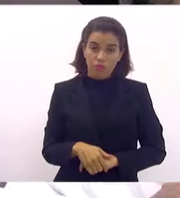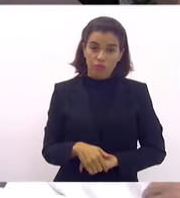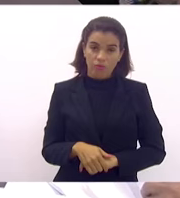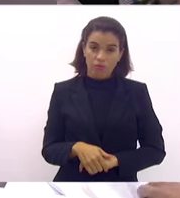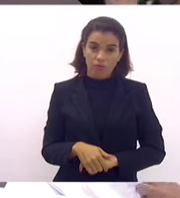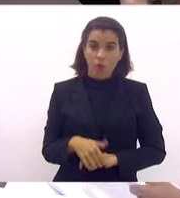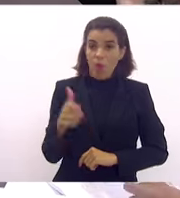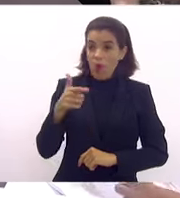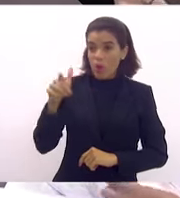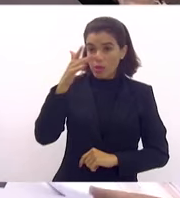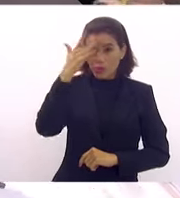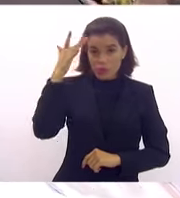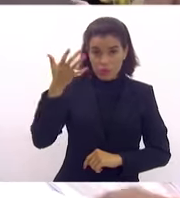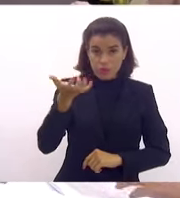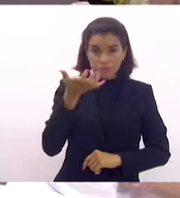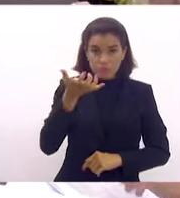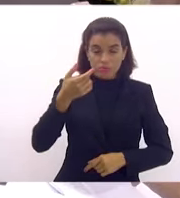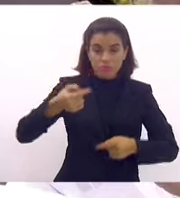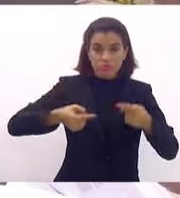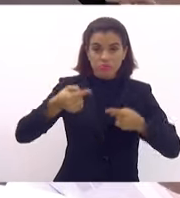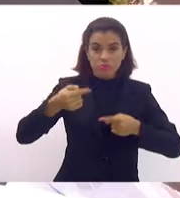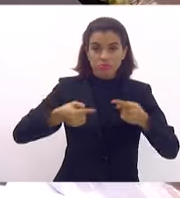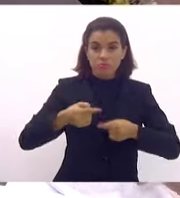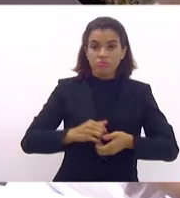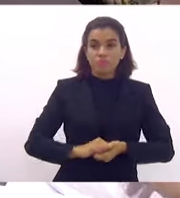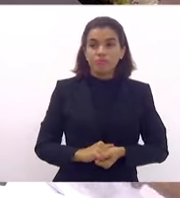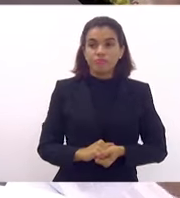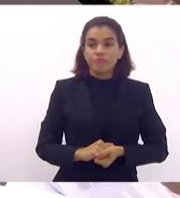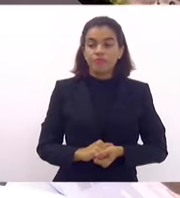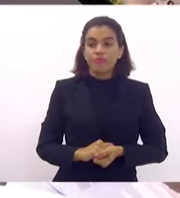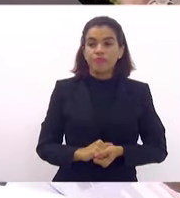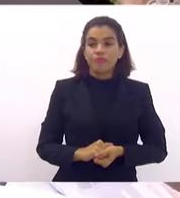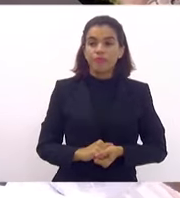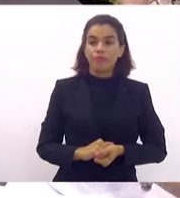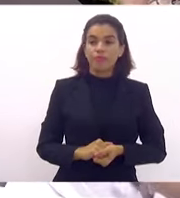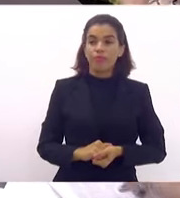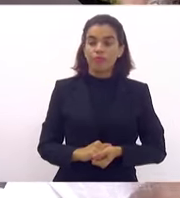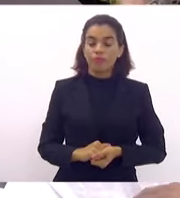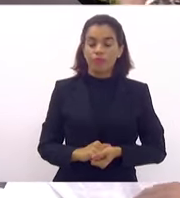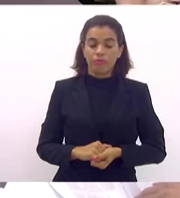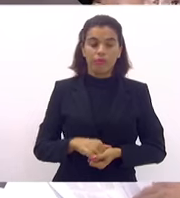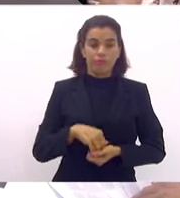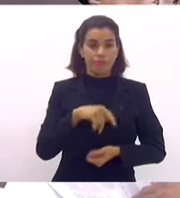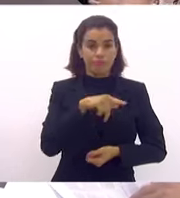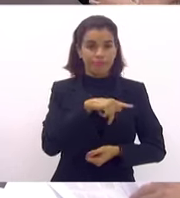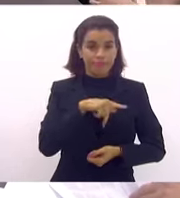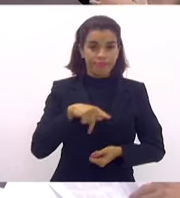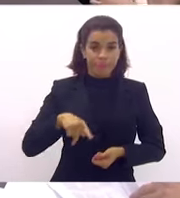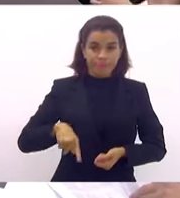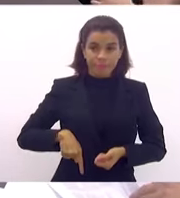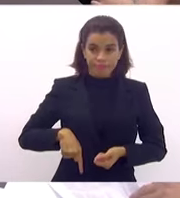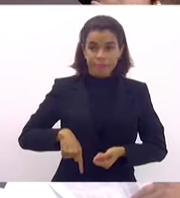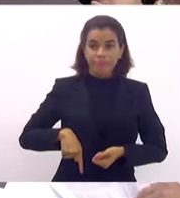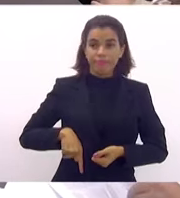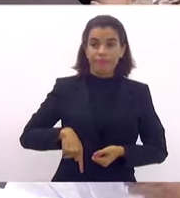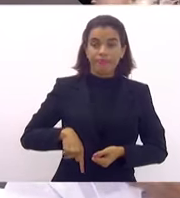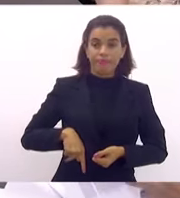25. Alguém mais para discutir? Para discutir. Depois do Min, que eu estou... Deputado Carlos de Min, com a palavra. Presidente,